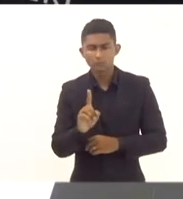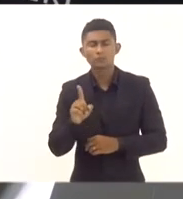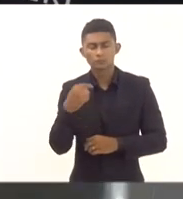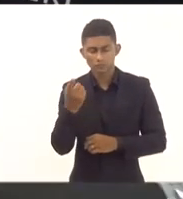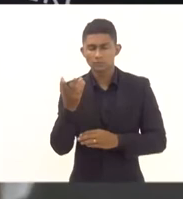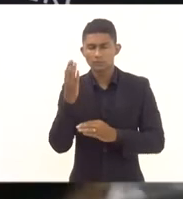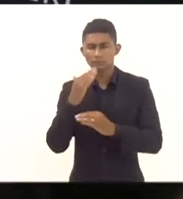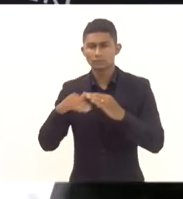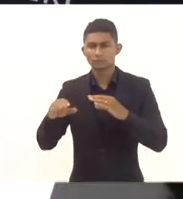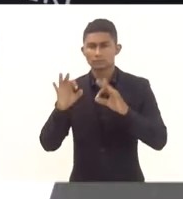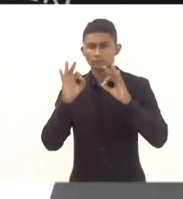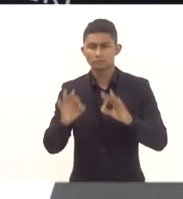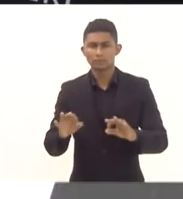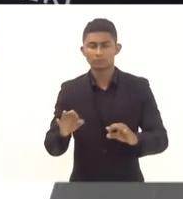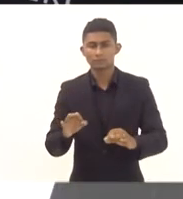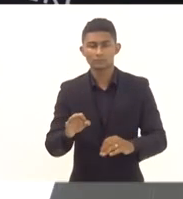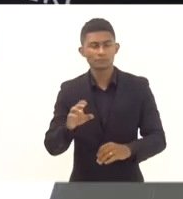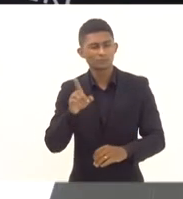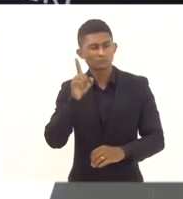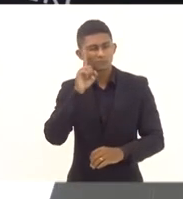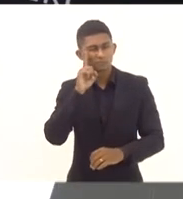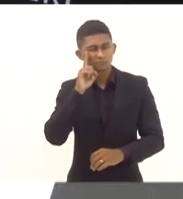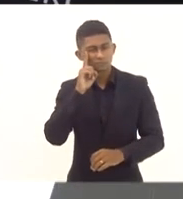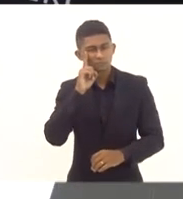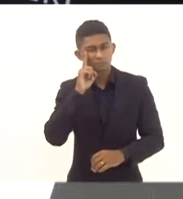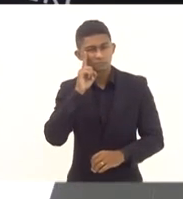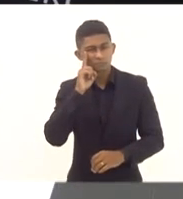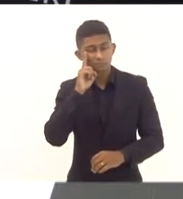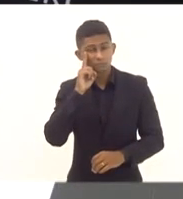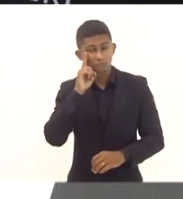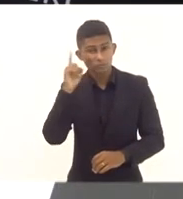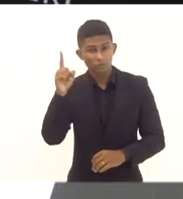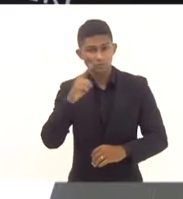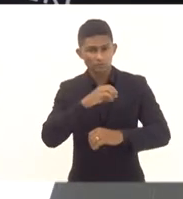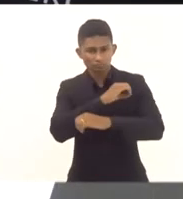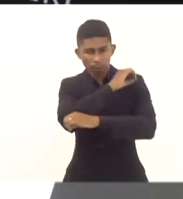até no prazo de 24 horas a senhora porque